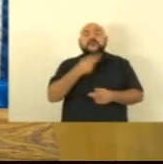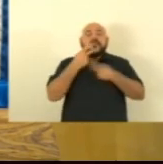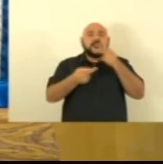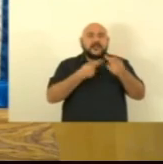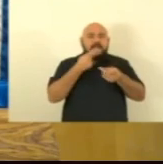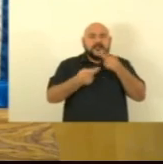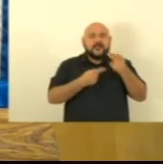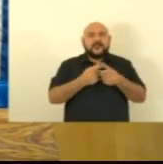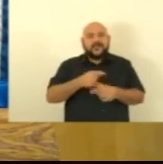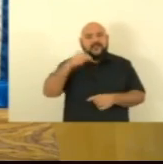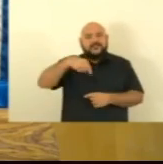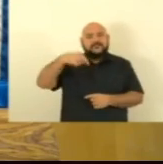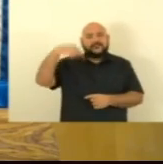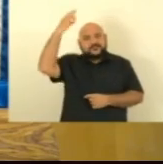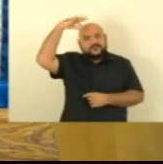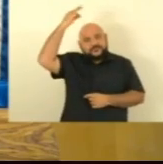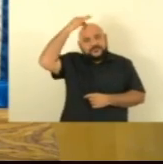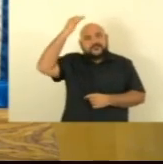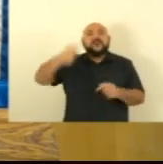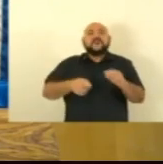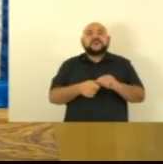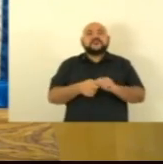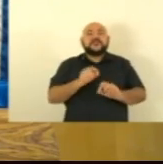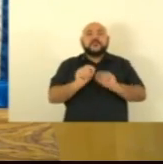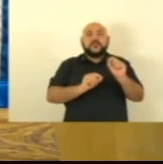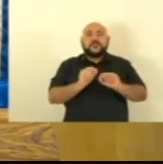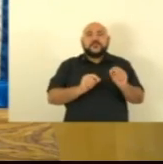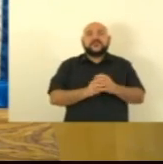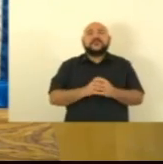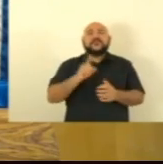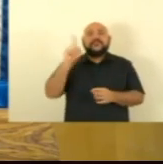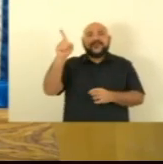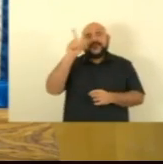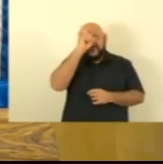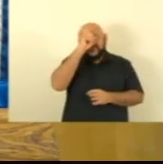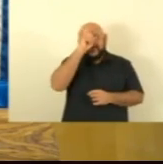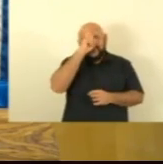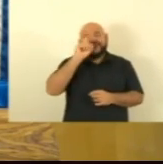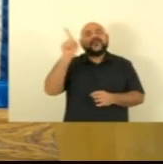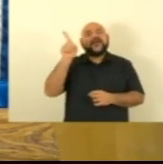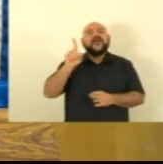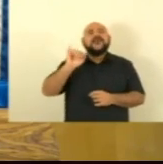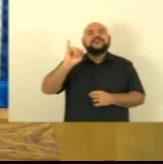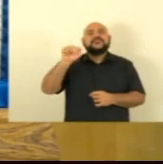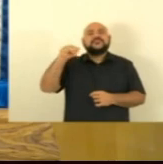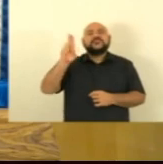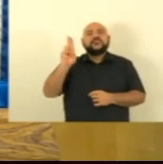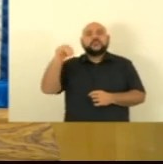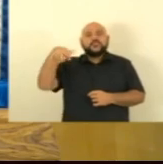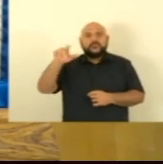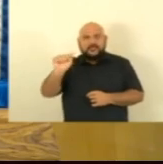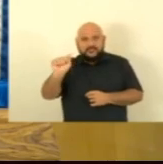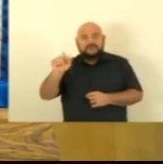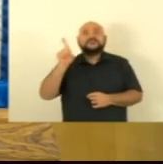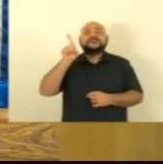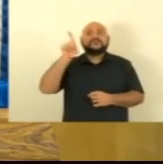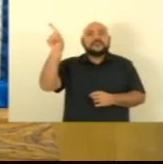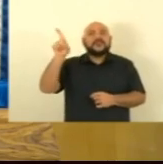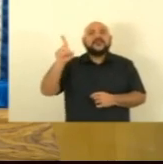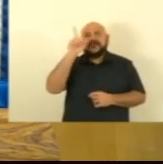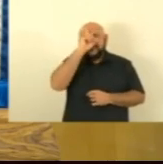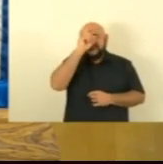que promova a estadualização da Santa Casa de Una, uma vez que aquela unidade